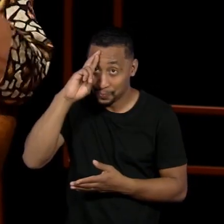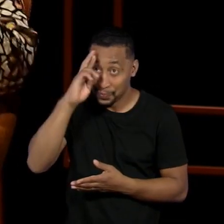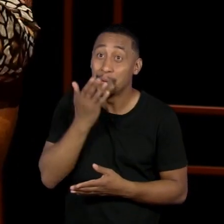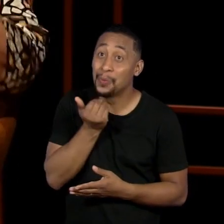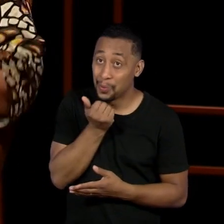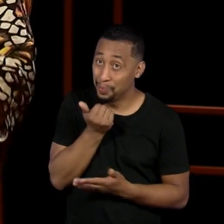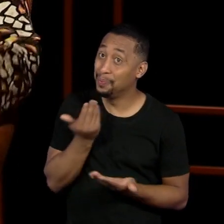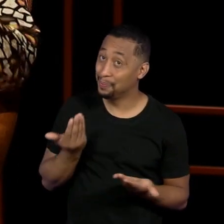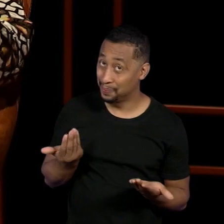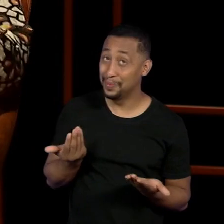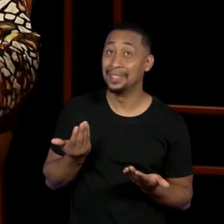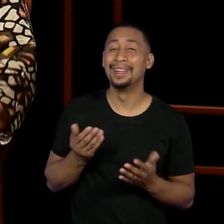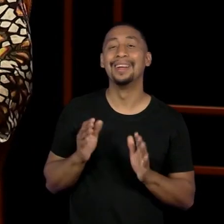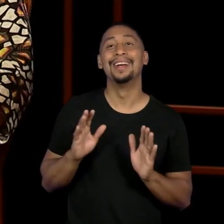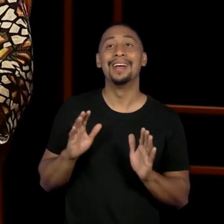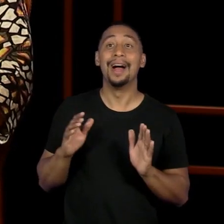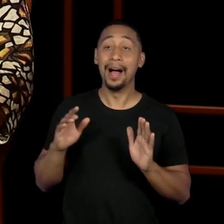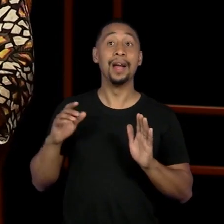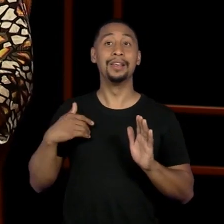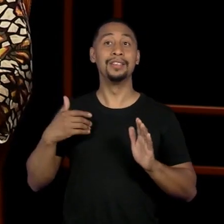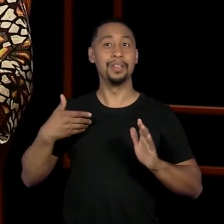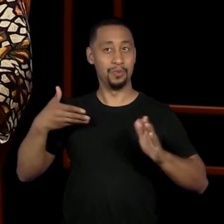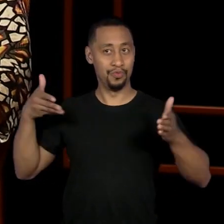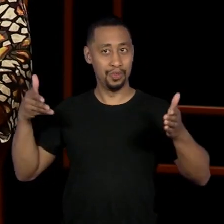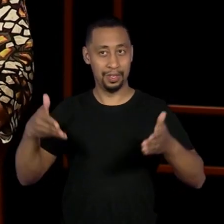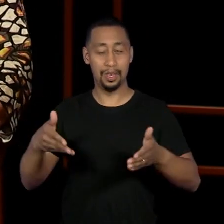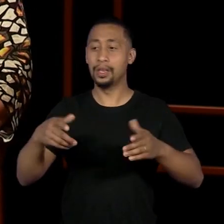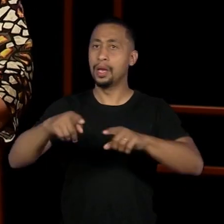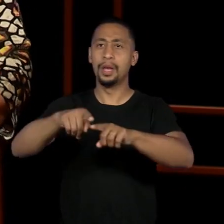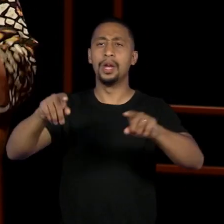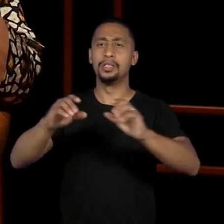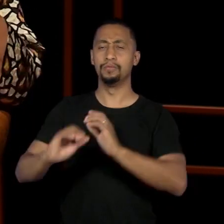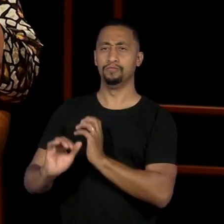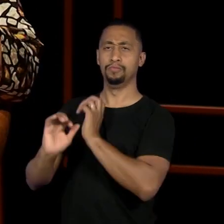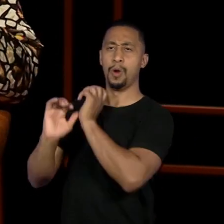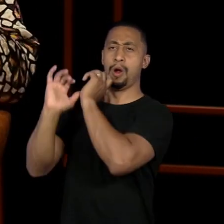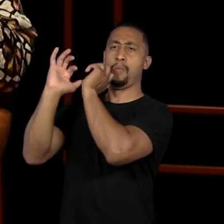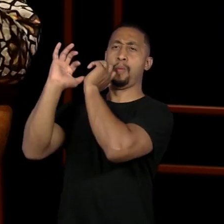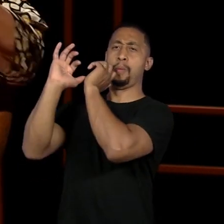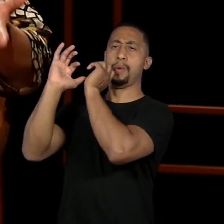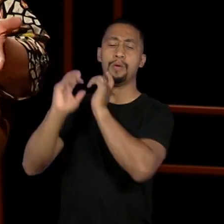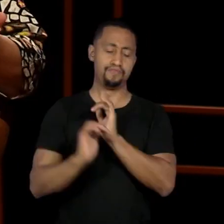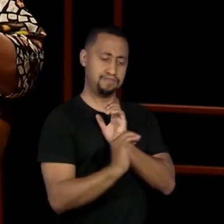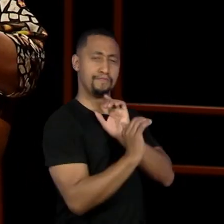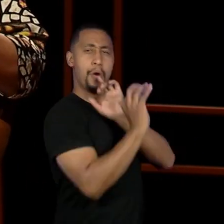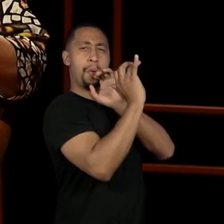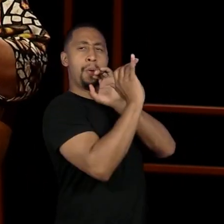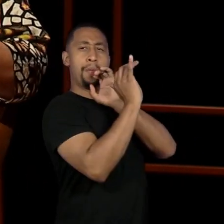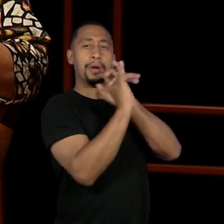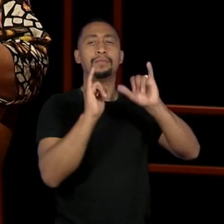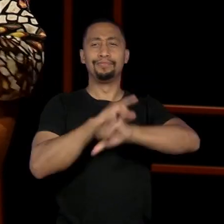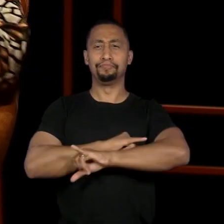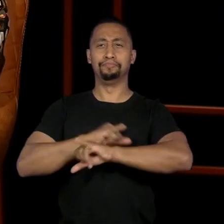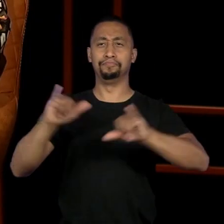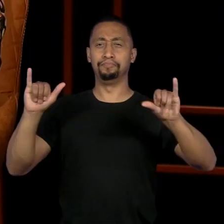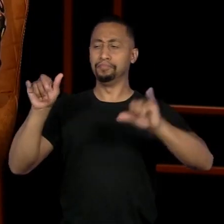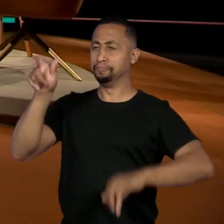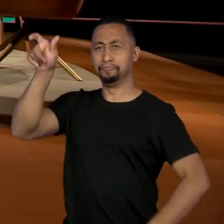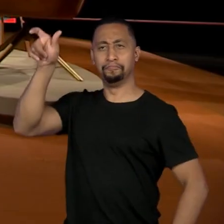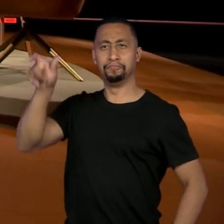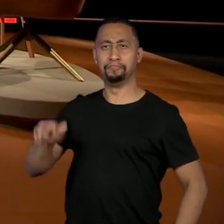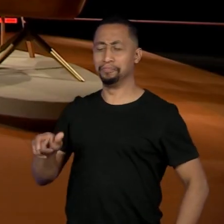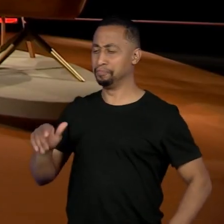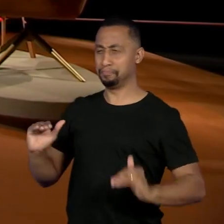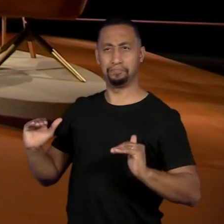aí quando eu entrei, eles anunciavam, assim, de uma forma normal, porque não era nenhum almoço, era um almoço de